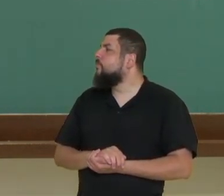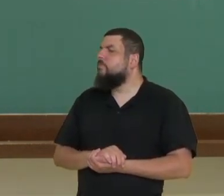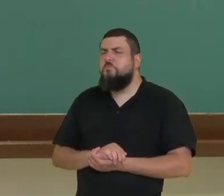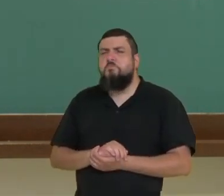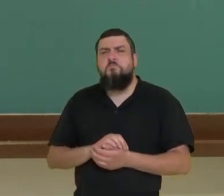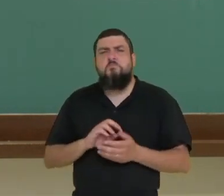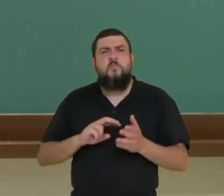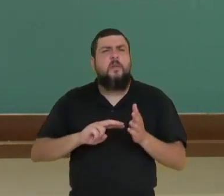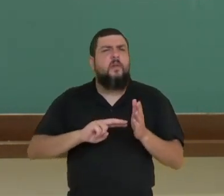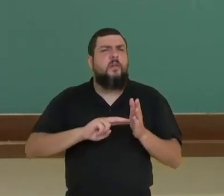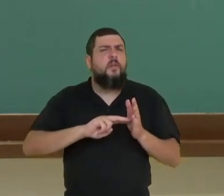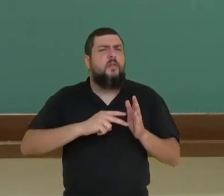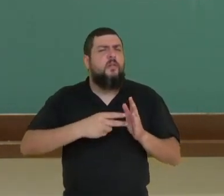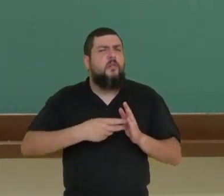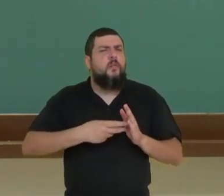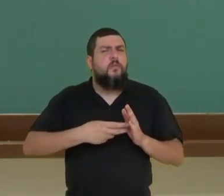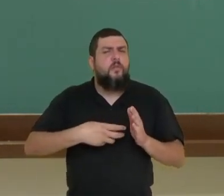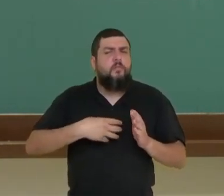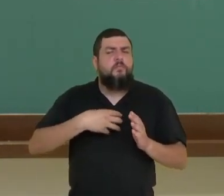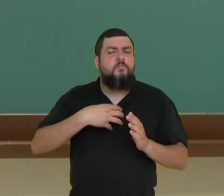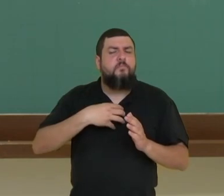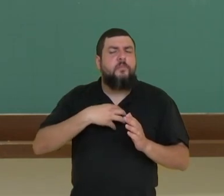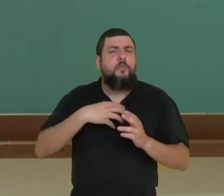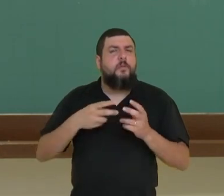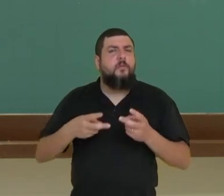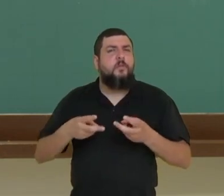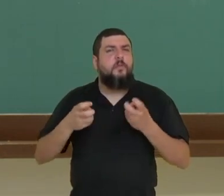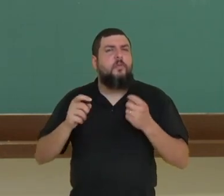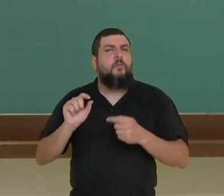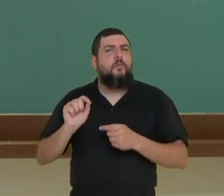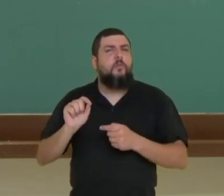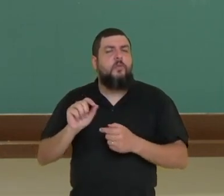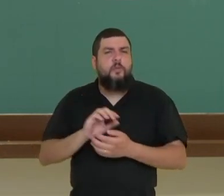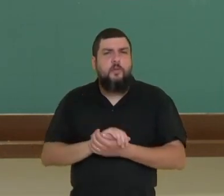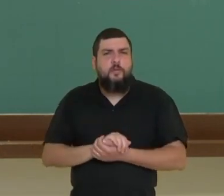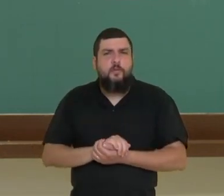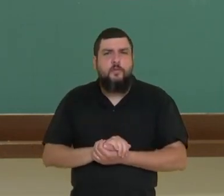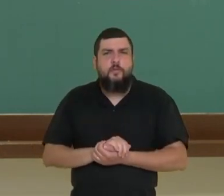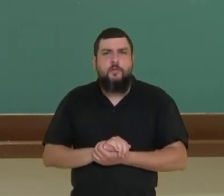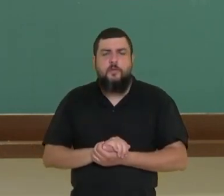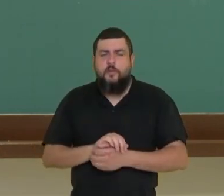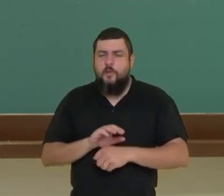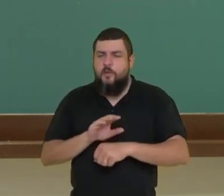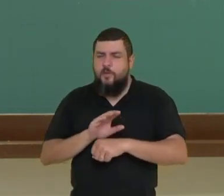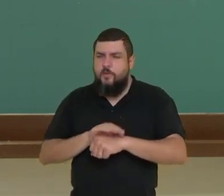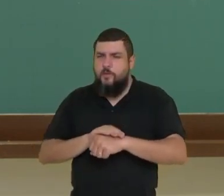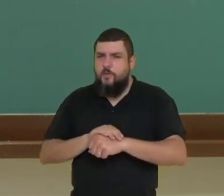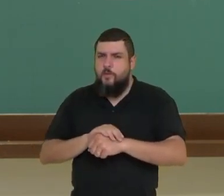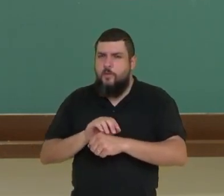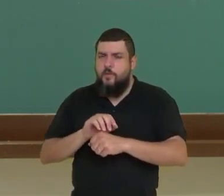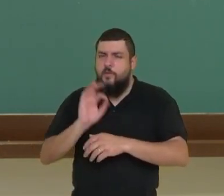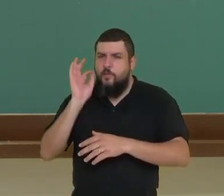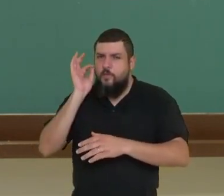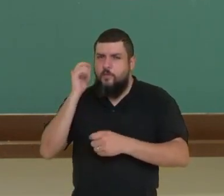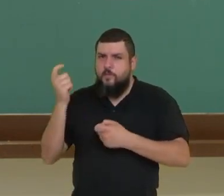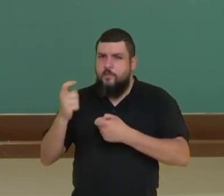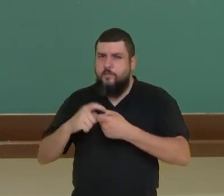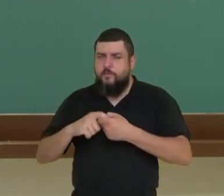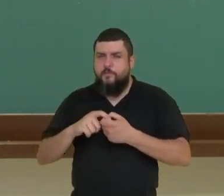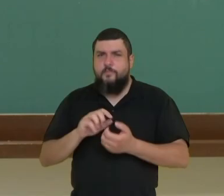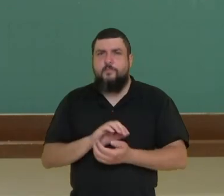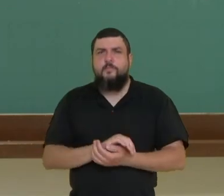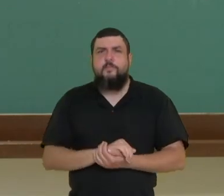sentido foi utilizado esse termo, ratoncito, esse diminutivo? Vou dar um tempinho para vocês pensarem e voltamos na